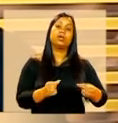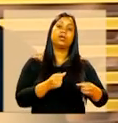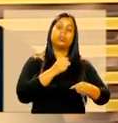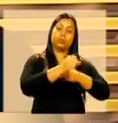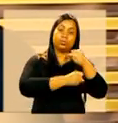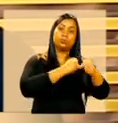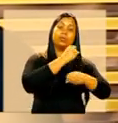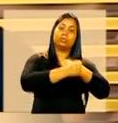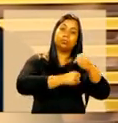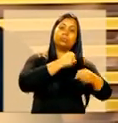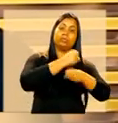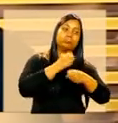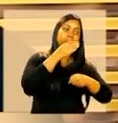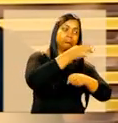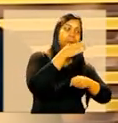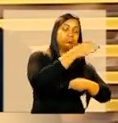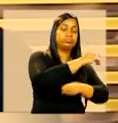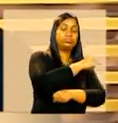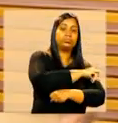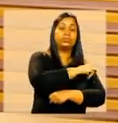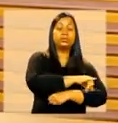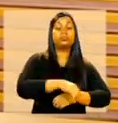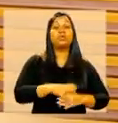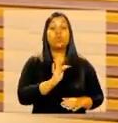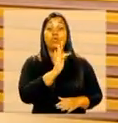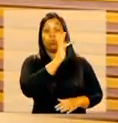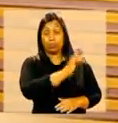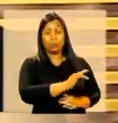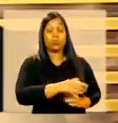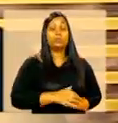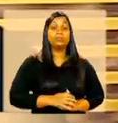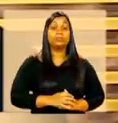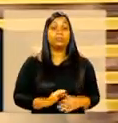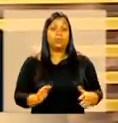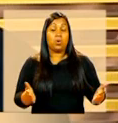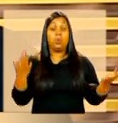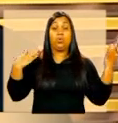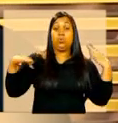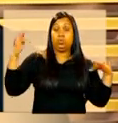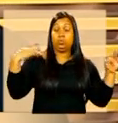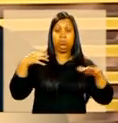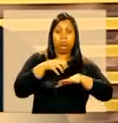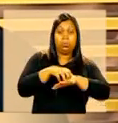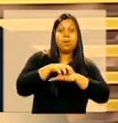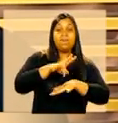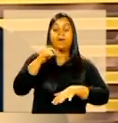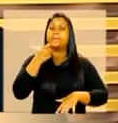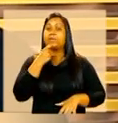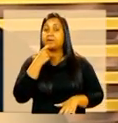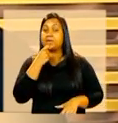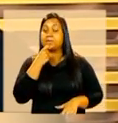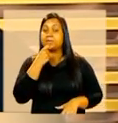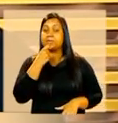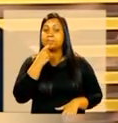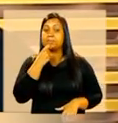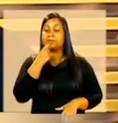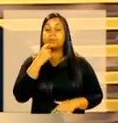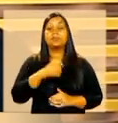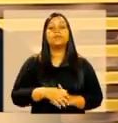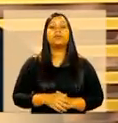lá. E um próximo. O turismo do SESC, agora a gente vai para Campinas, Olambra e